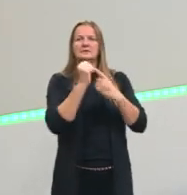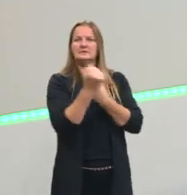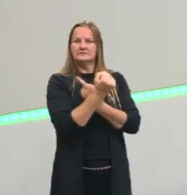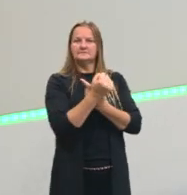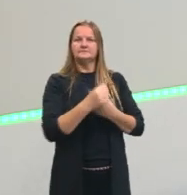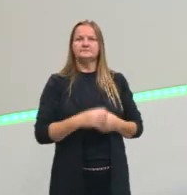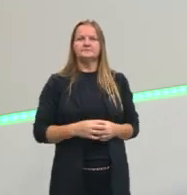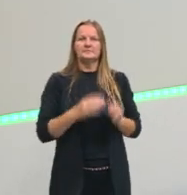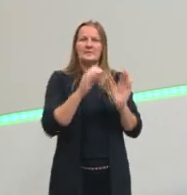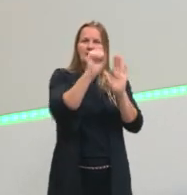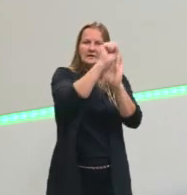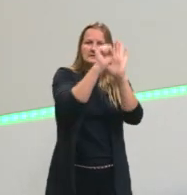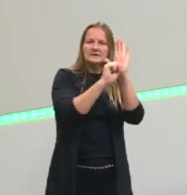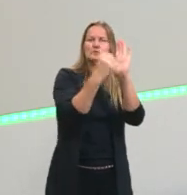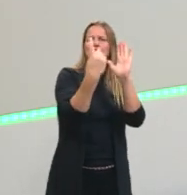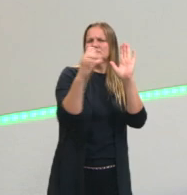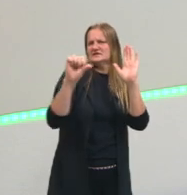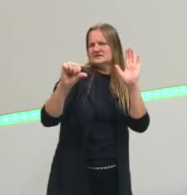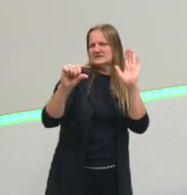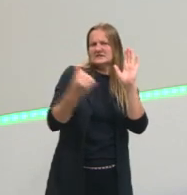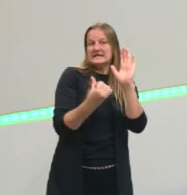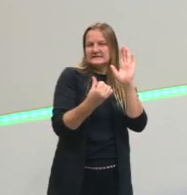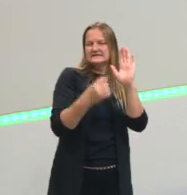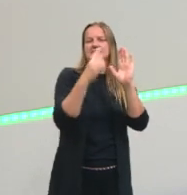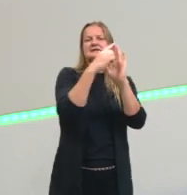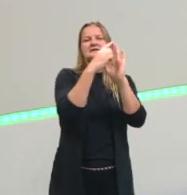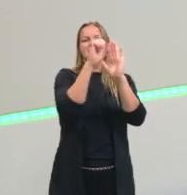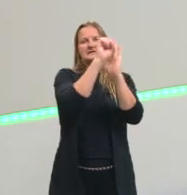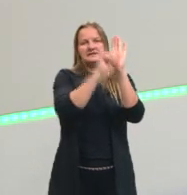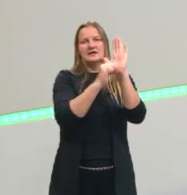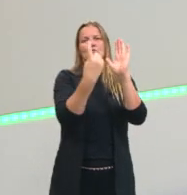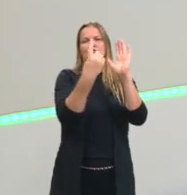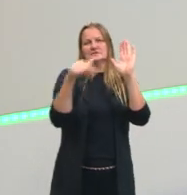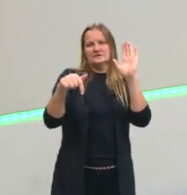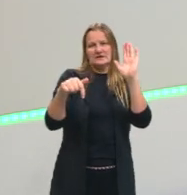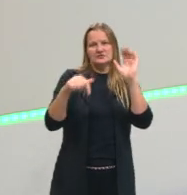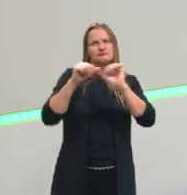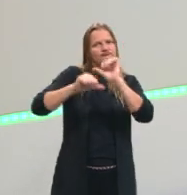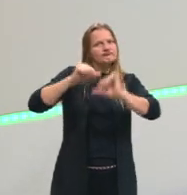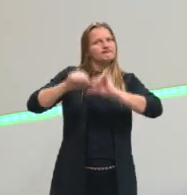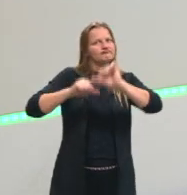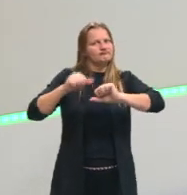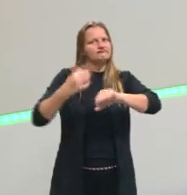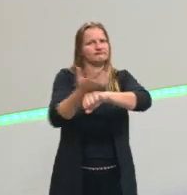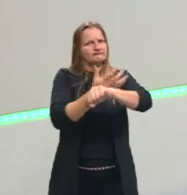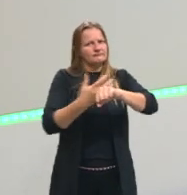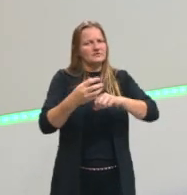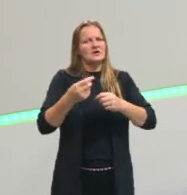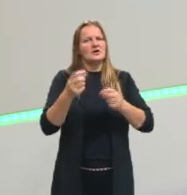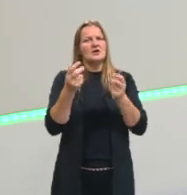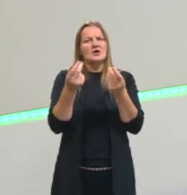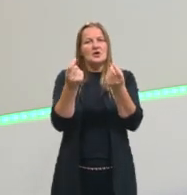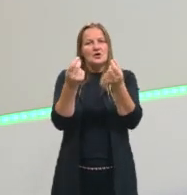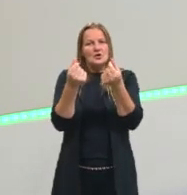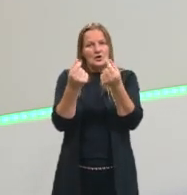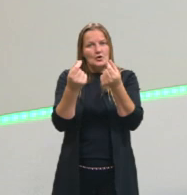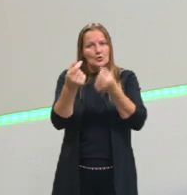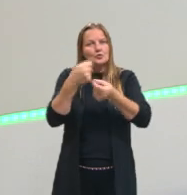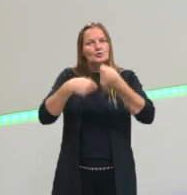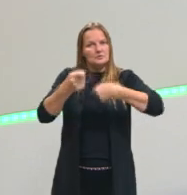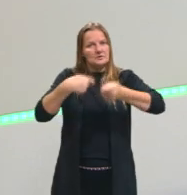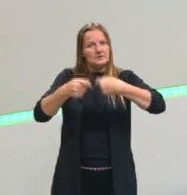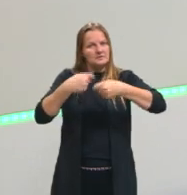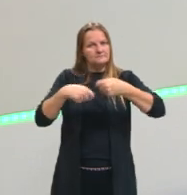aqui partir do século 16 17 né mudanças muito fortes em todos os campos da economia com o renascimento com